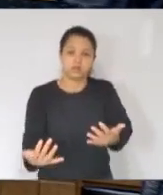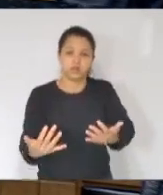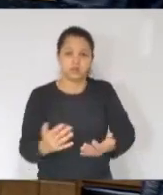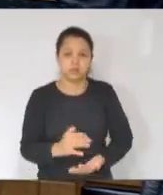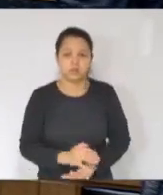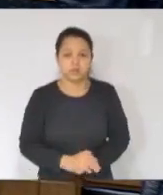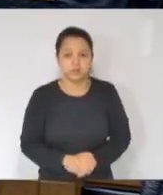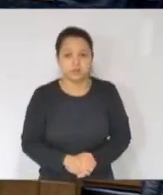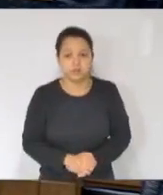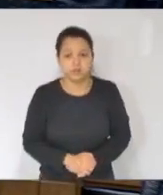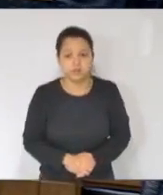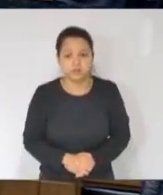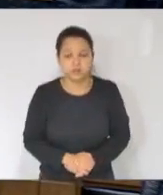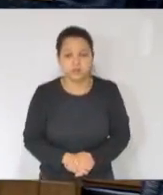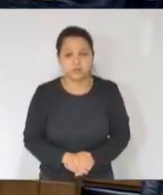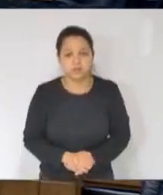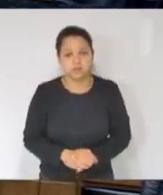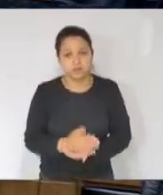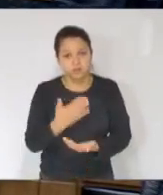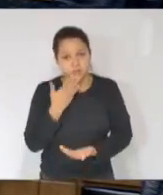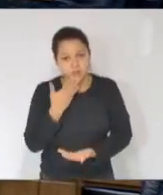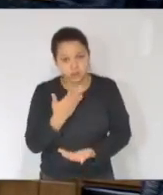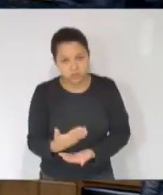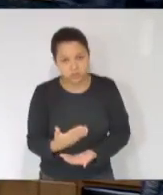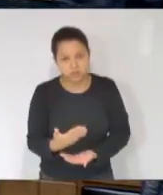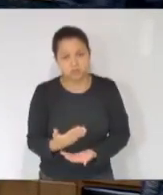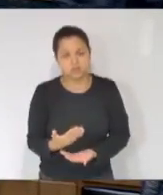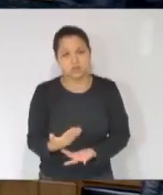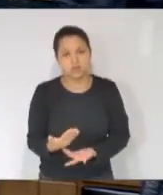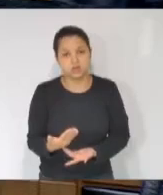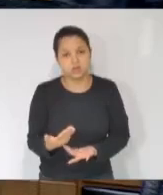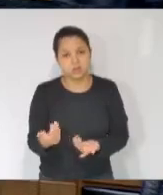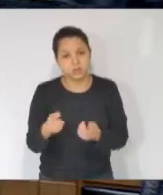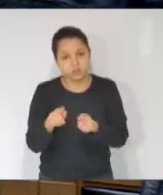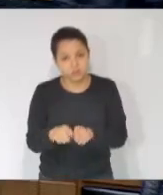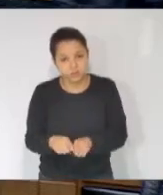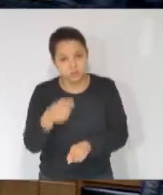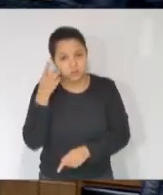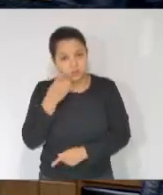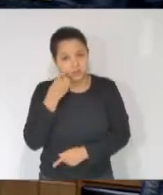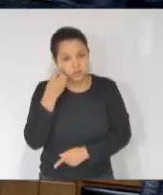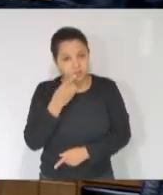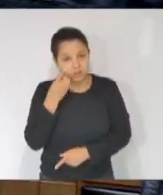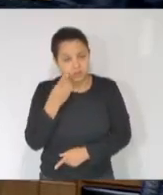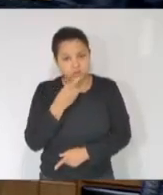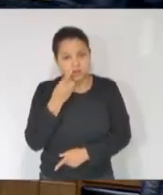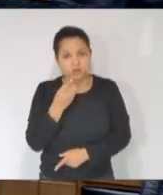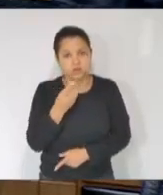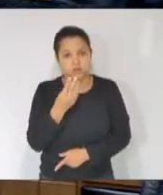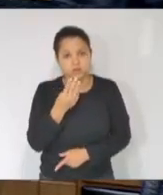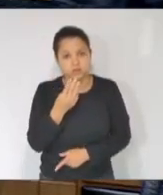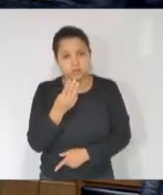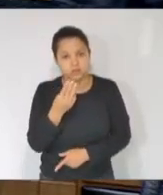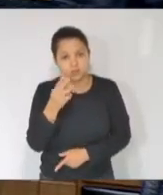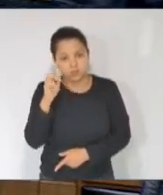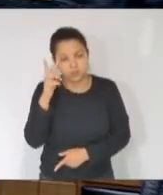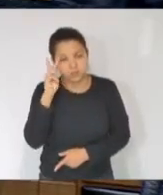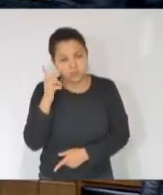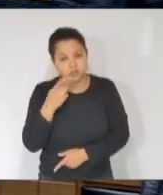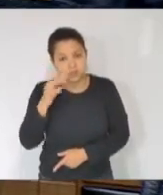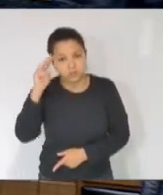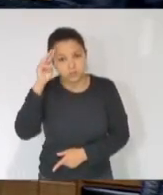vamos pedir aqui a parceria do deputado Mocelin, do líder do governo, para que a gente possa